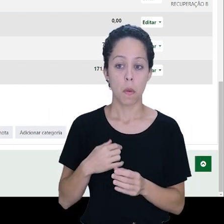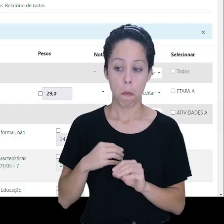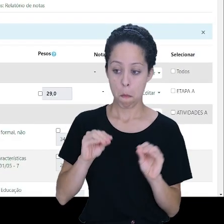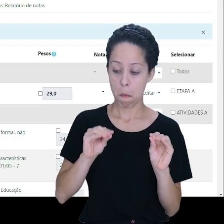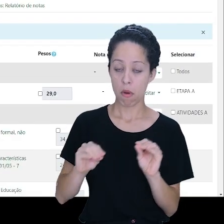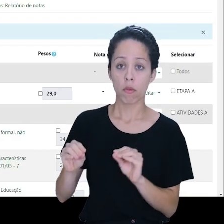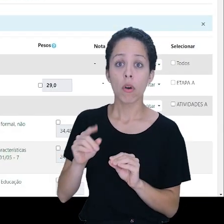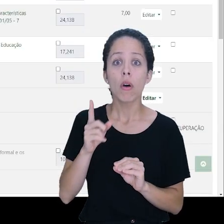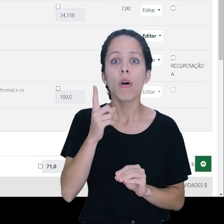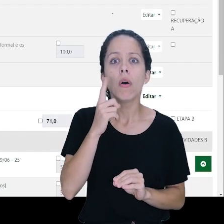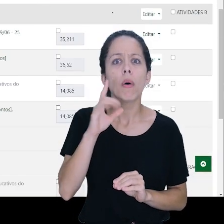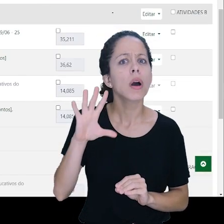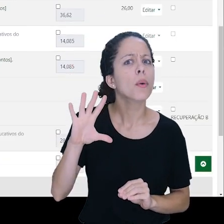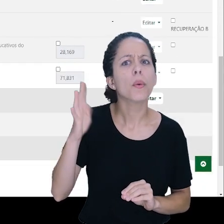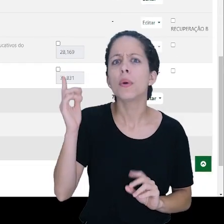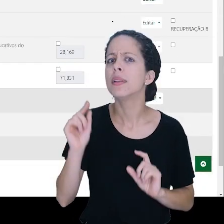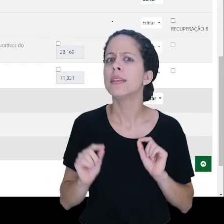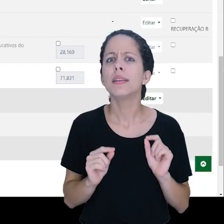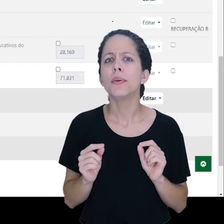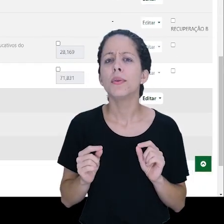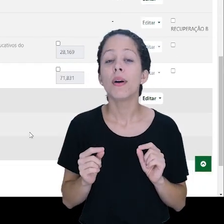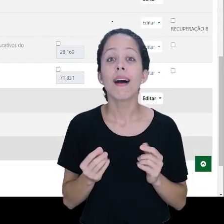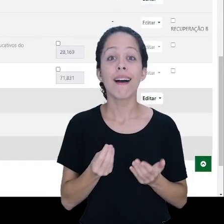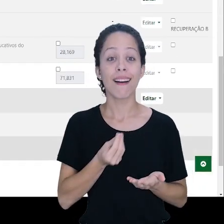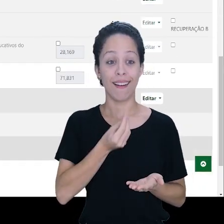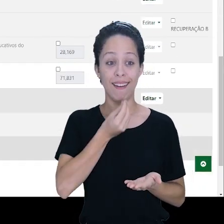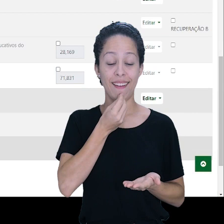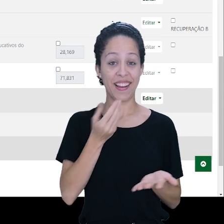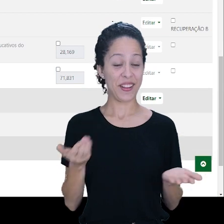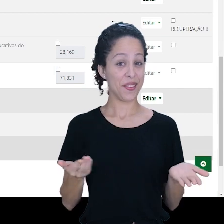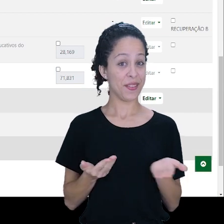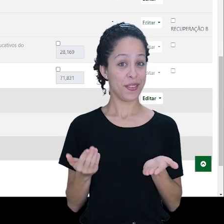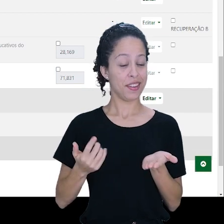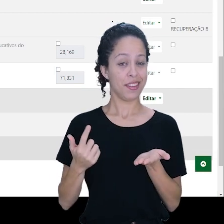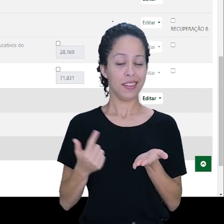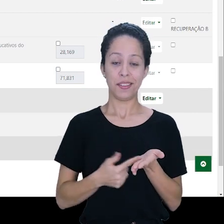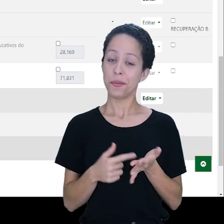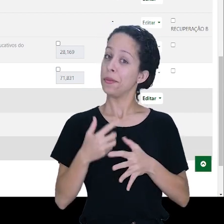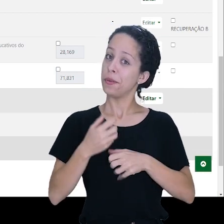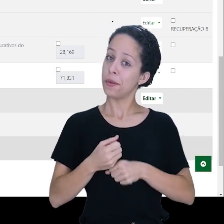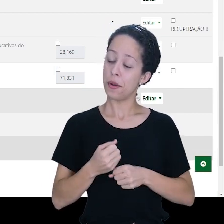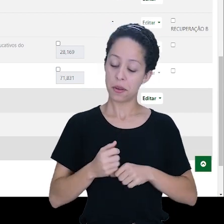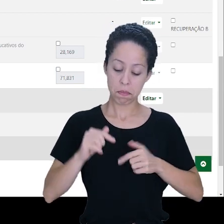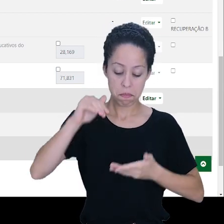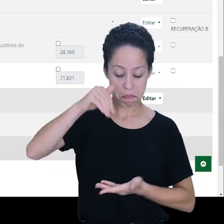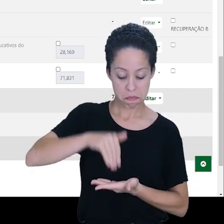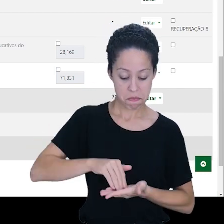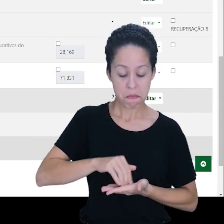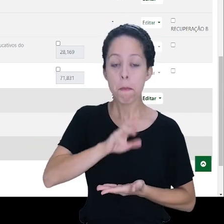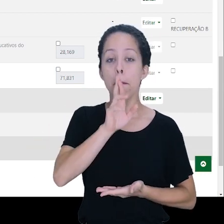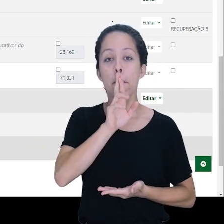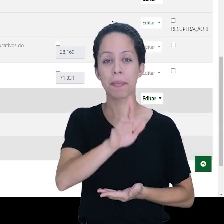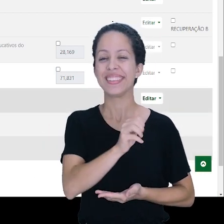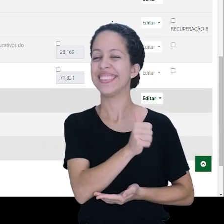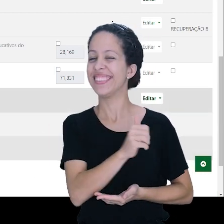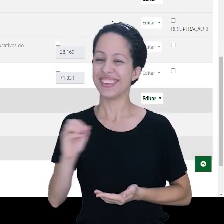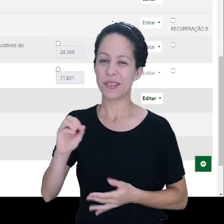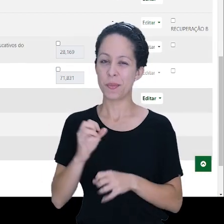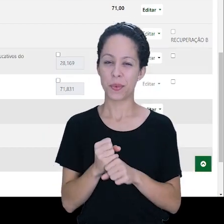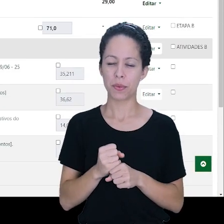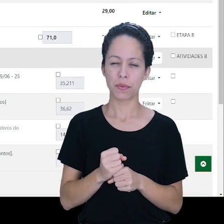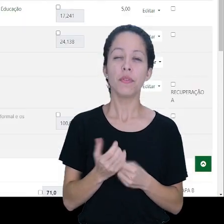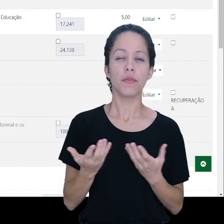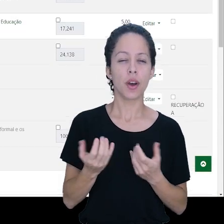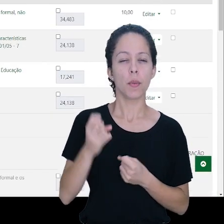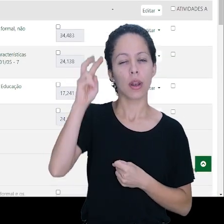Prontinho movia aqui agora olha só o que aconteceu livro de notas somando sem pontos por quê